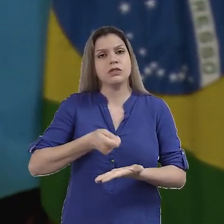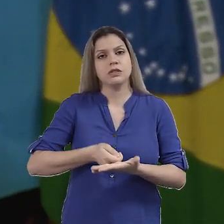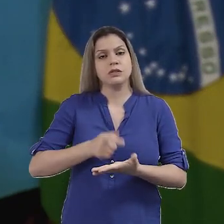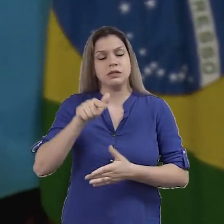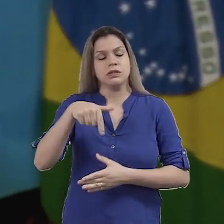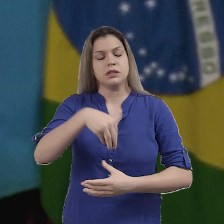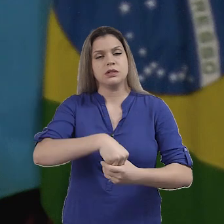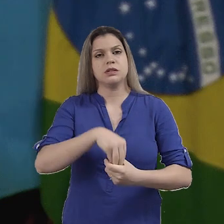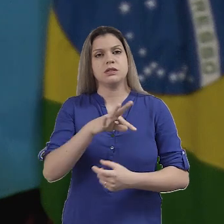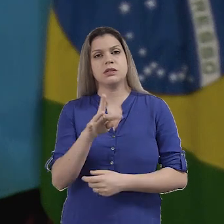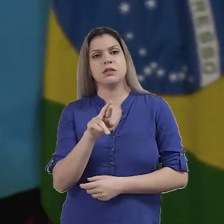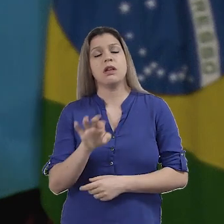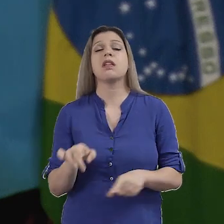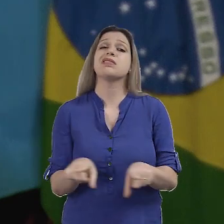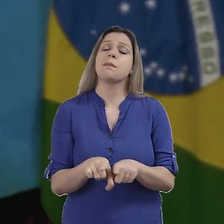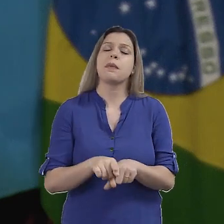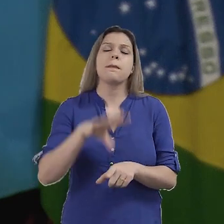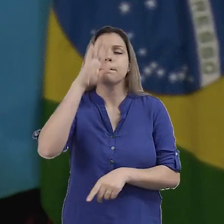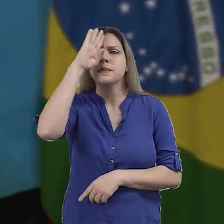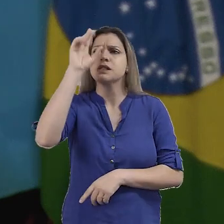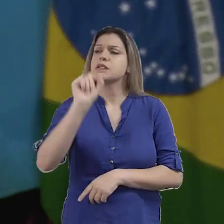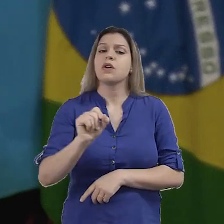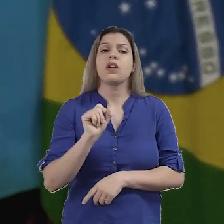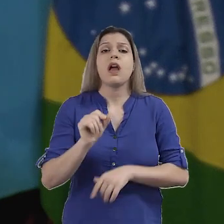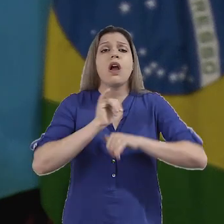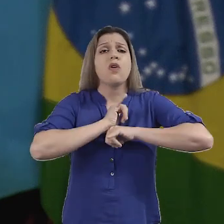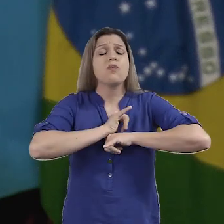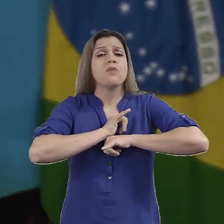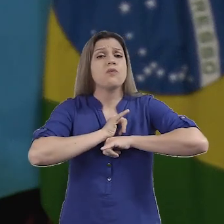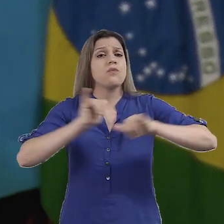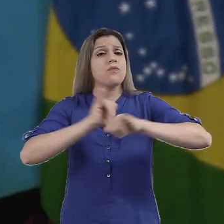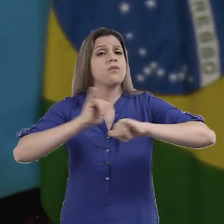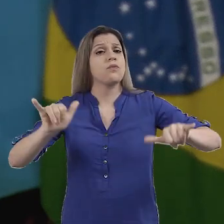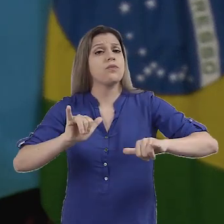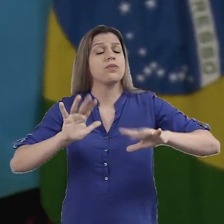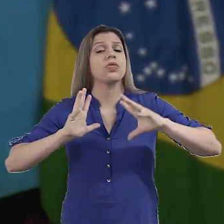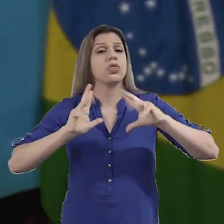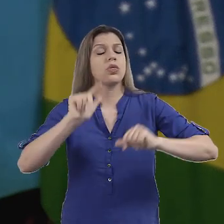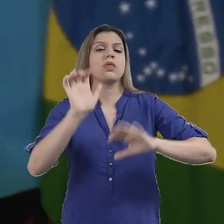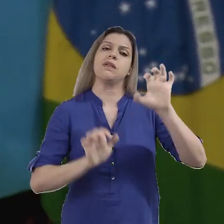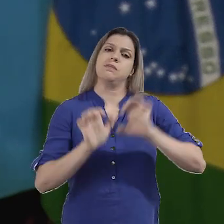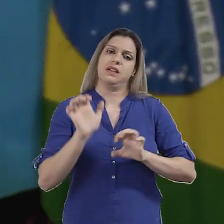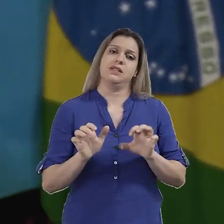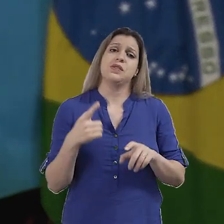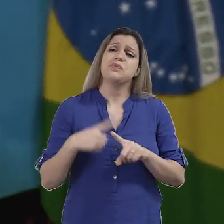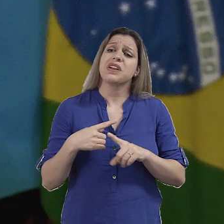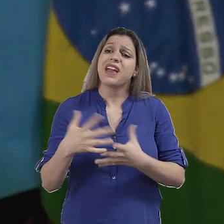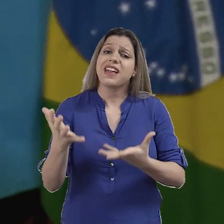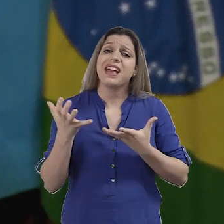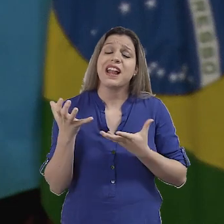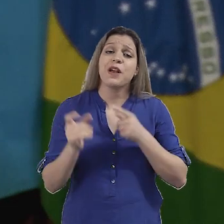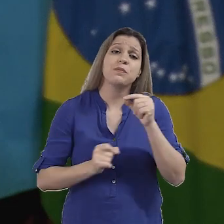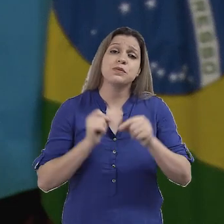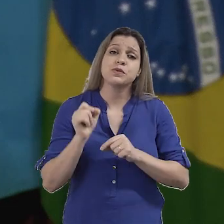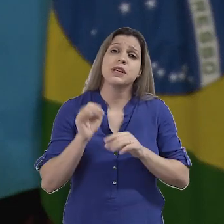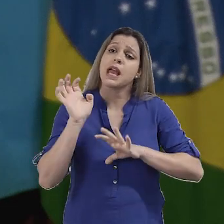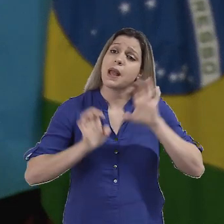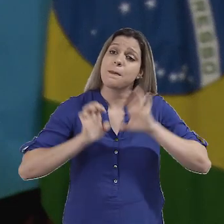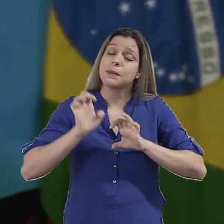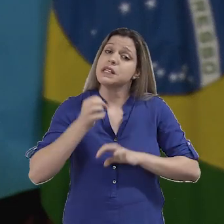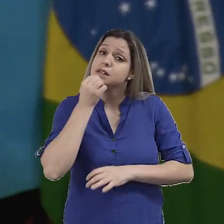parte disciplinar e principalmente de divulgação para essas empresas, né? Porque nós queremos